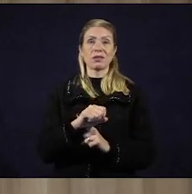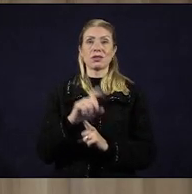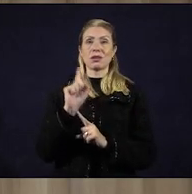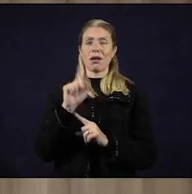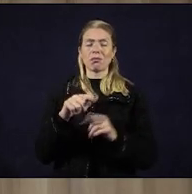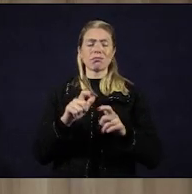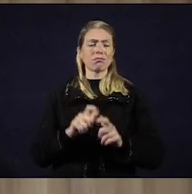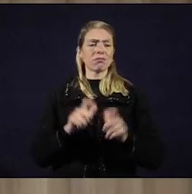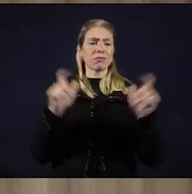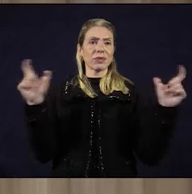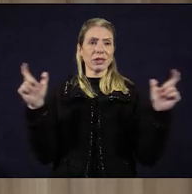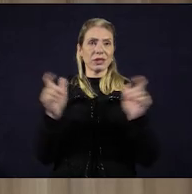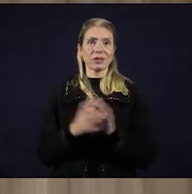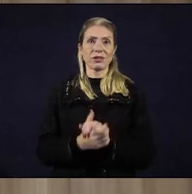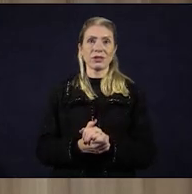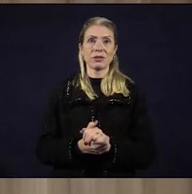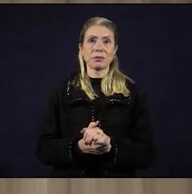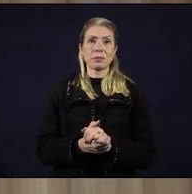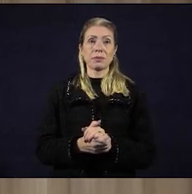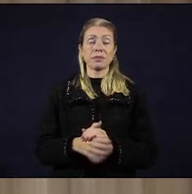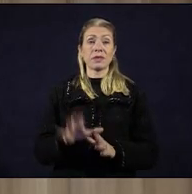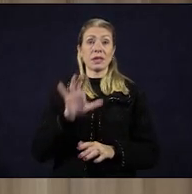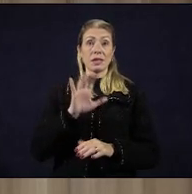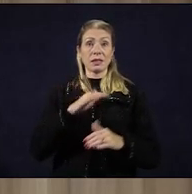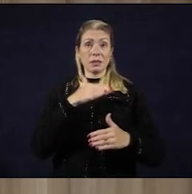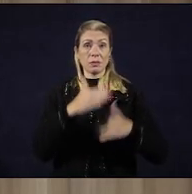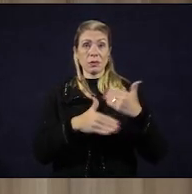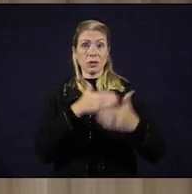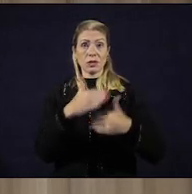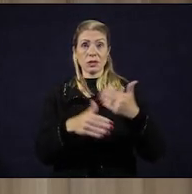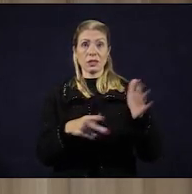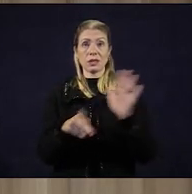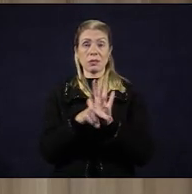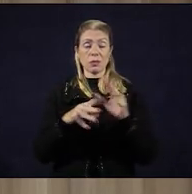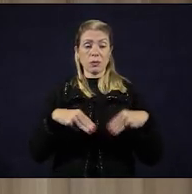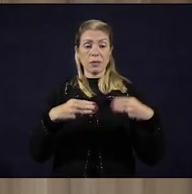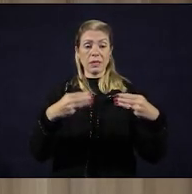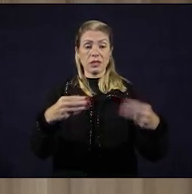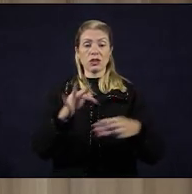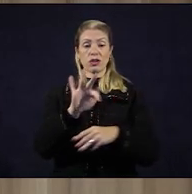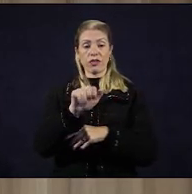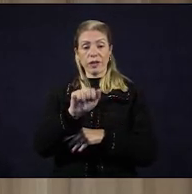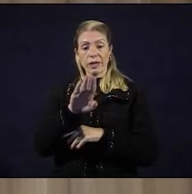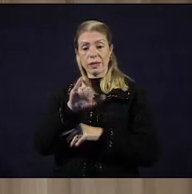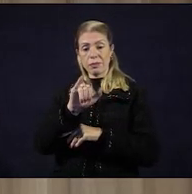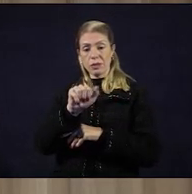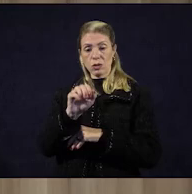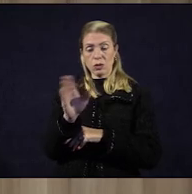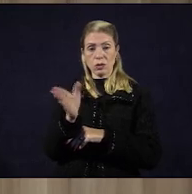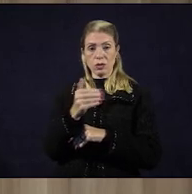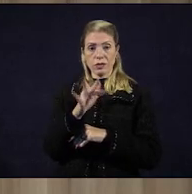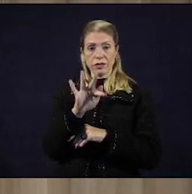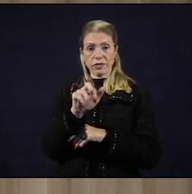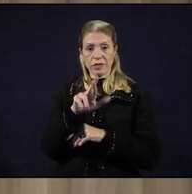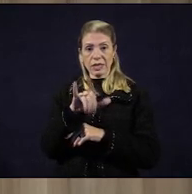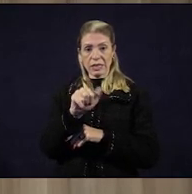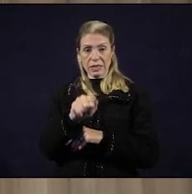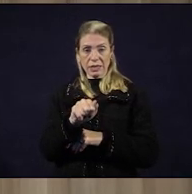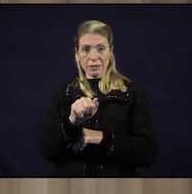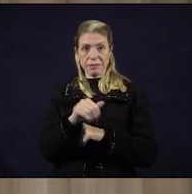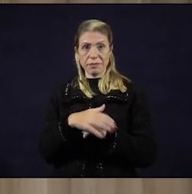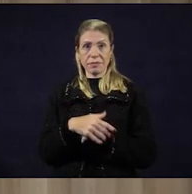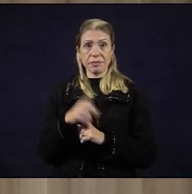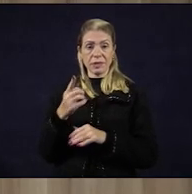e esse processo todo foi liderado pelo Ministro Fábio Faria que apesar da sua